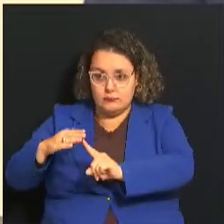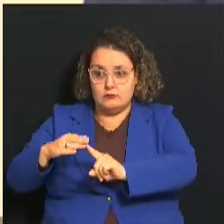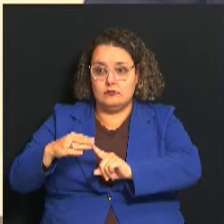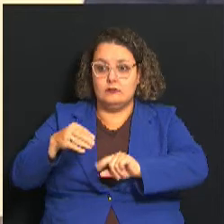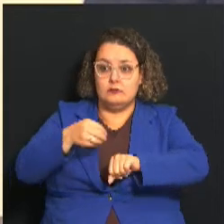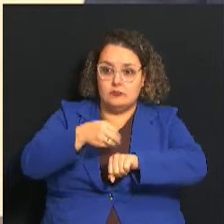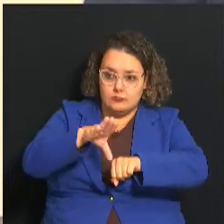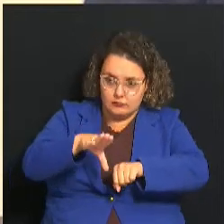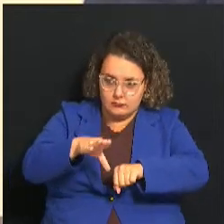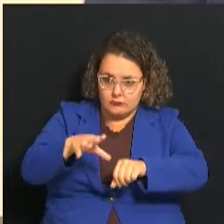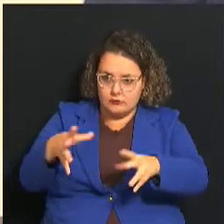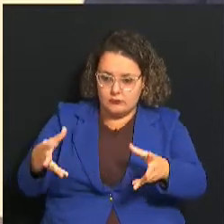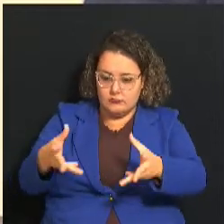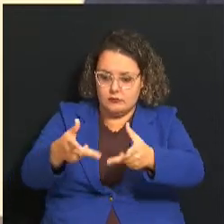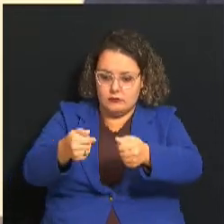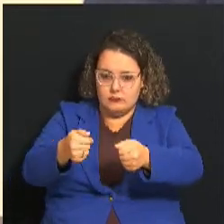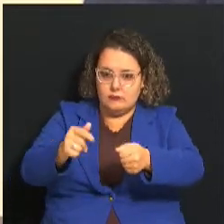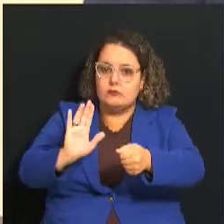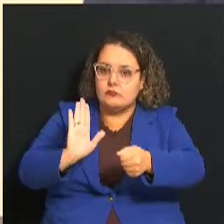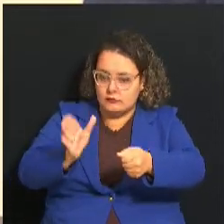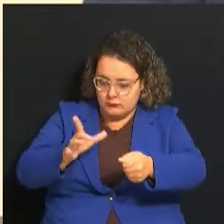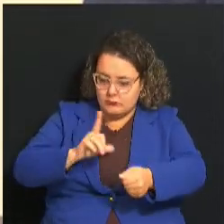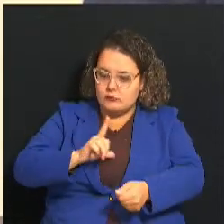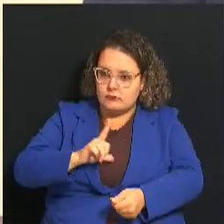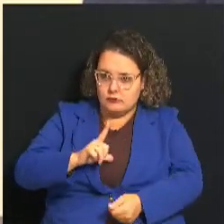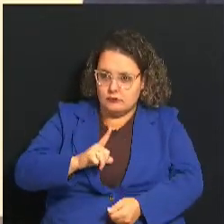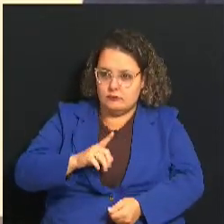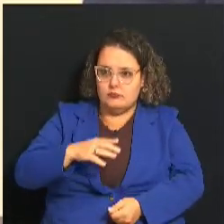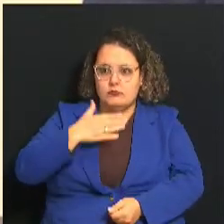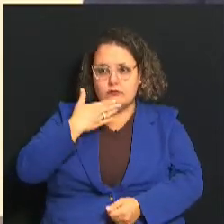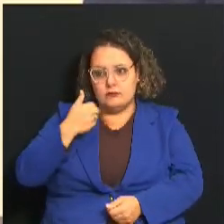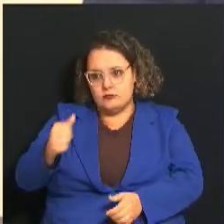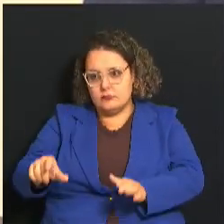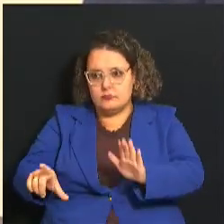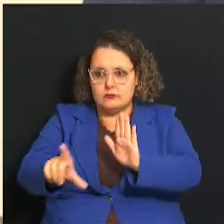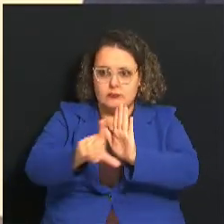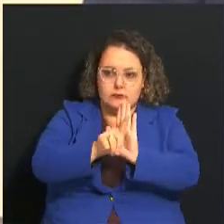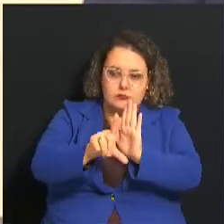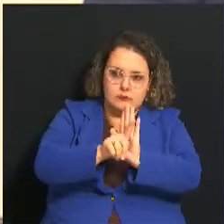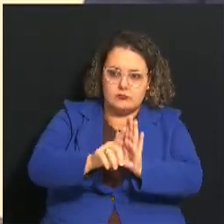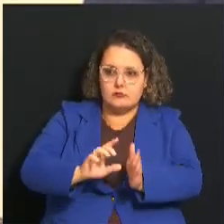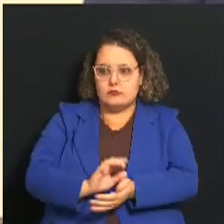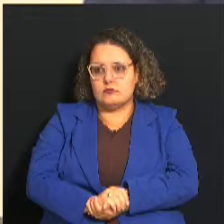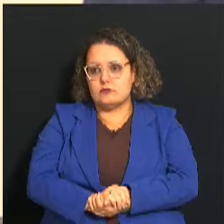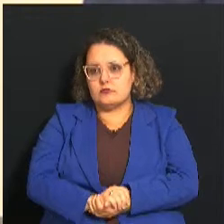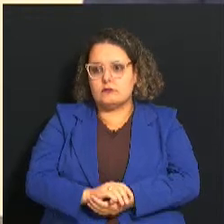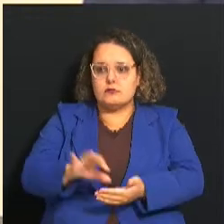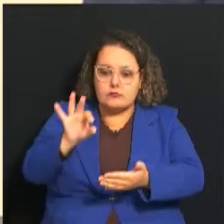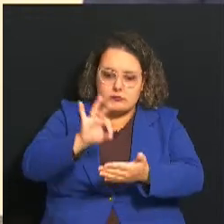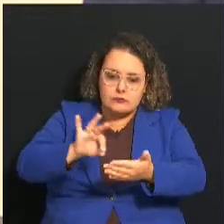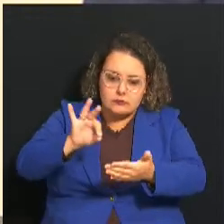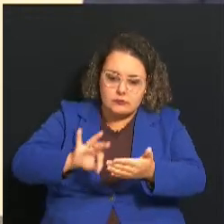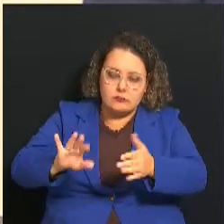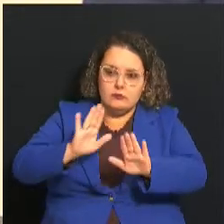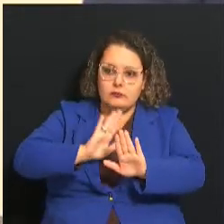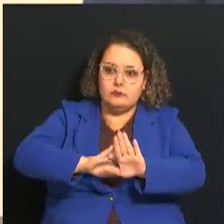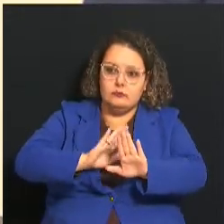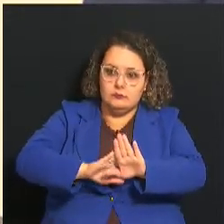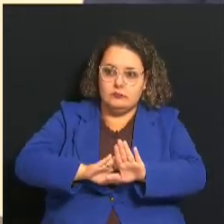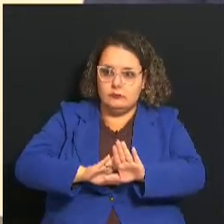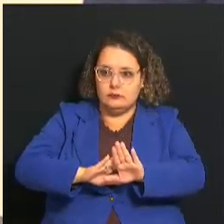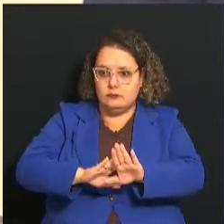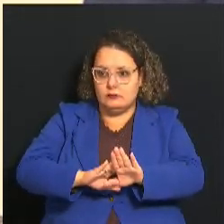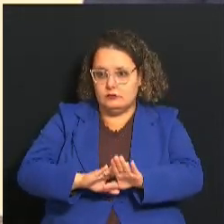de aprimorar o que está aí. Melhorar a legislação, corrigir alguma ação, na minha ótica, assim,